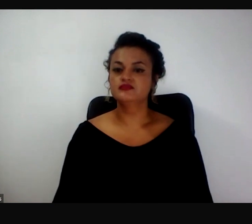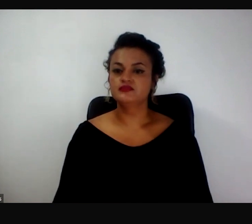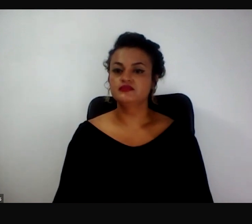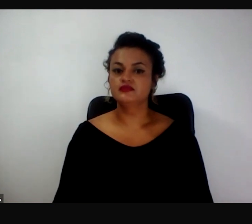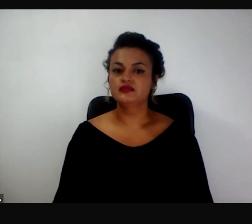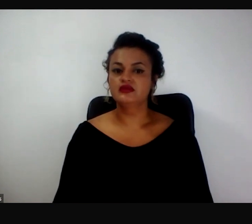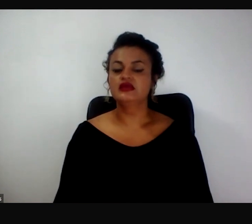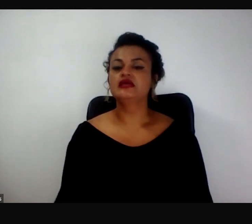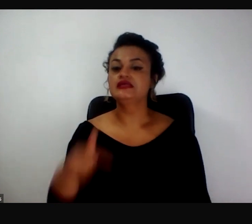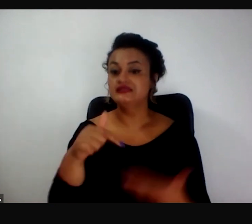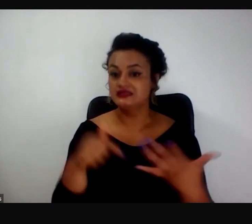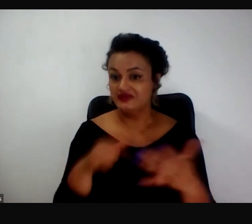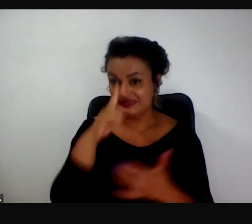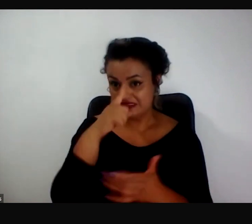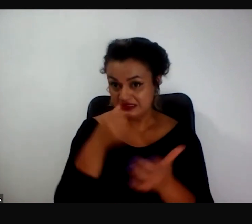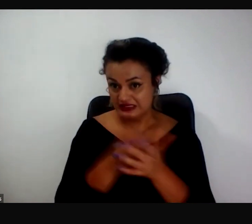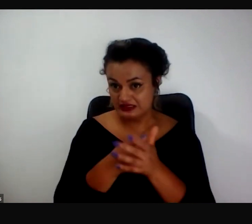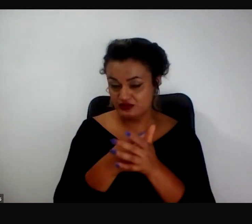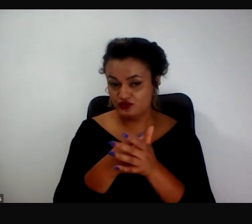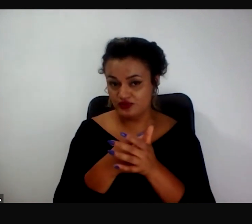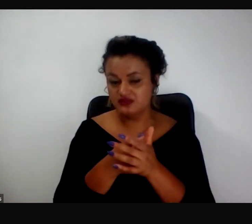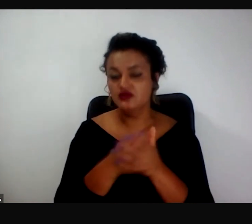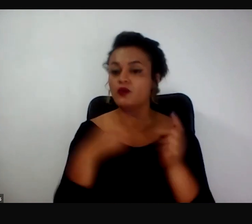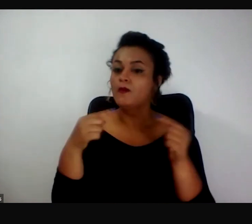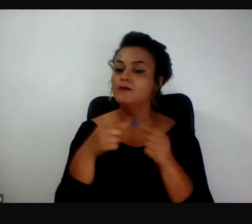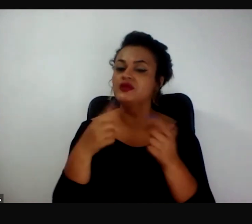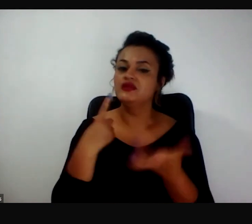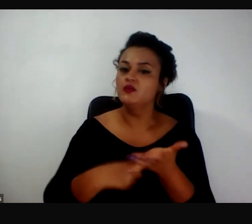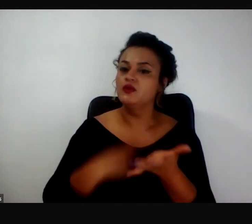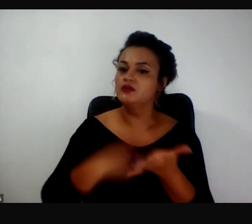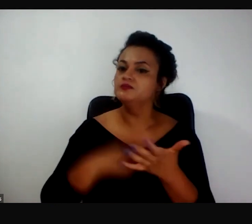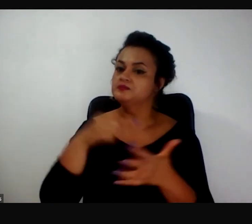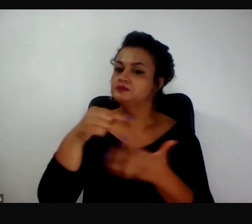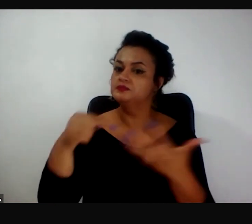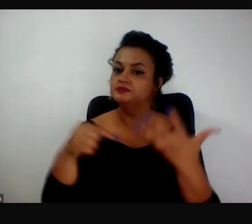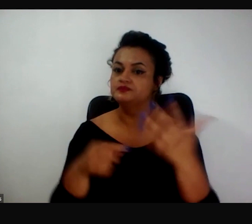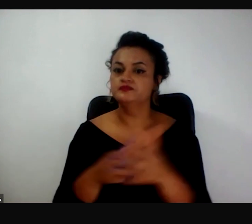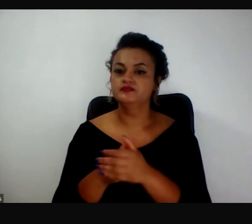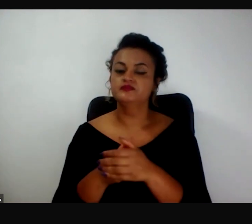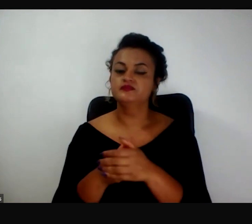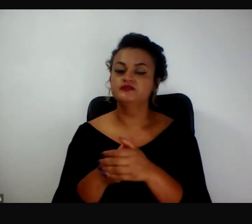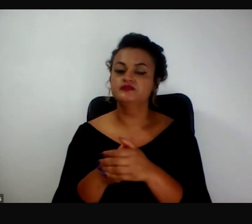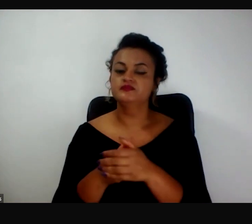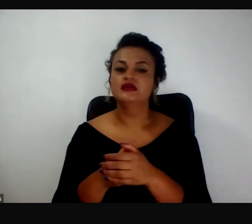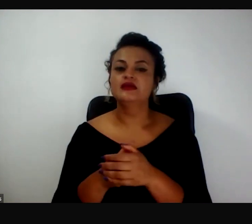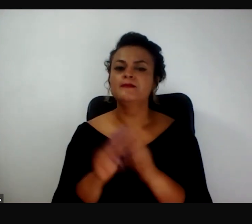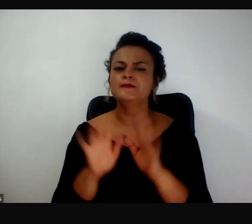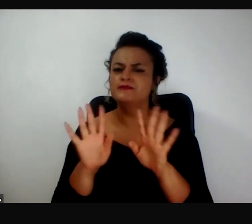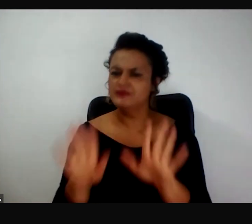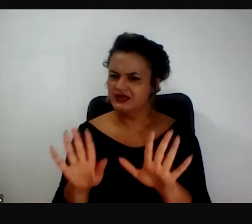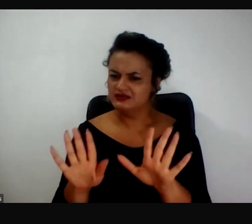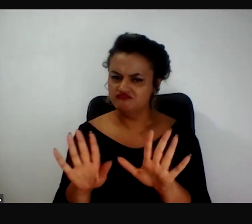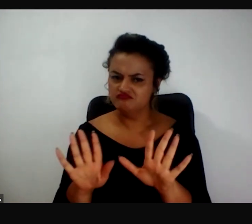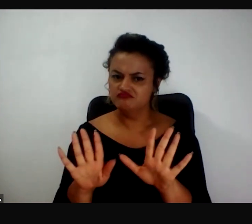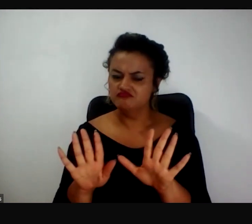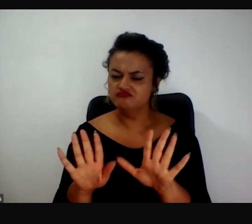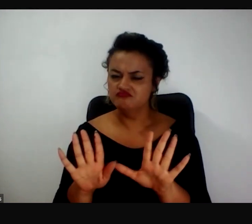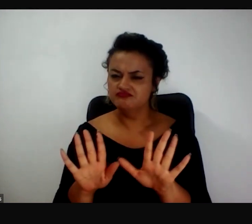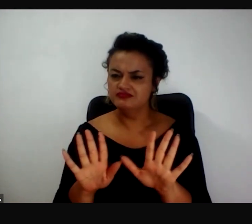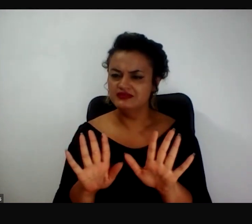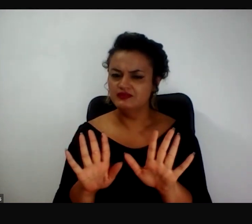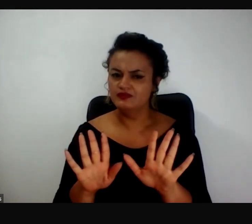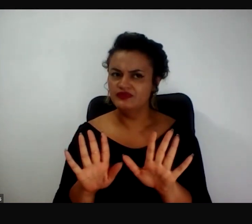essas decisões, que são os acordos não jurisdicionais. Mas deixemos por um momento